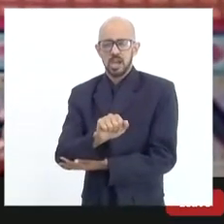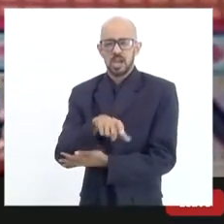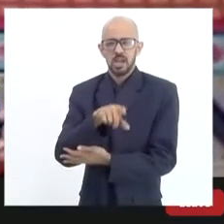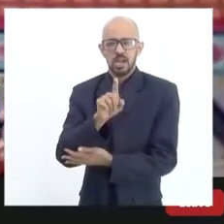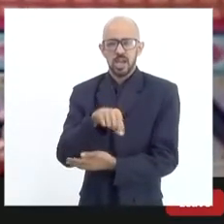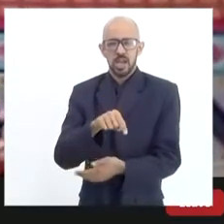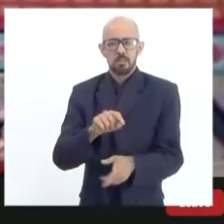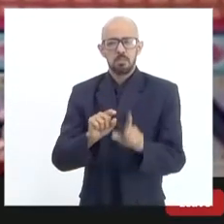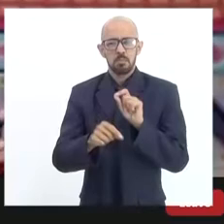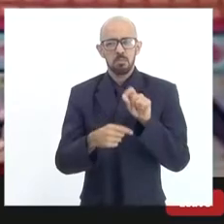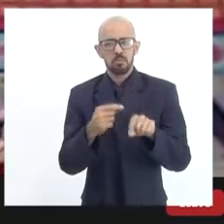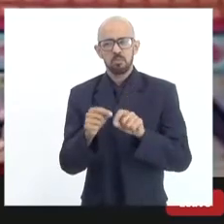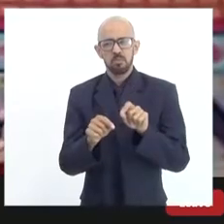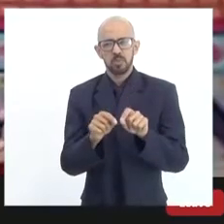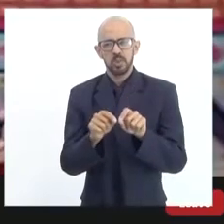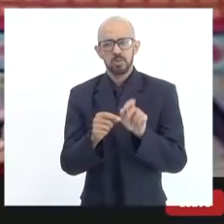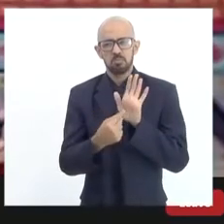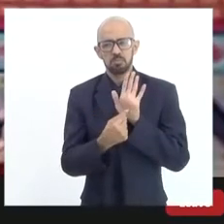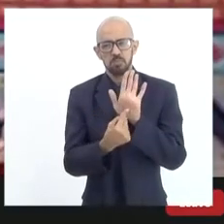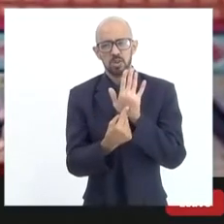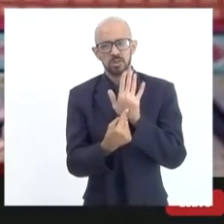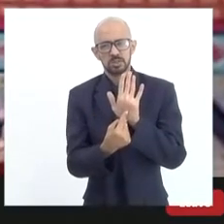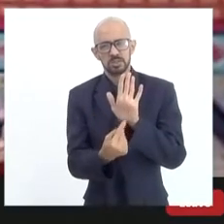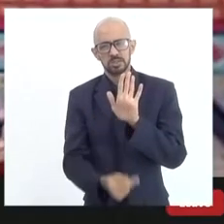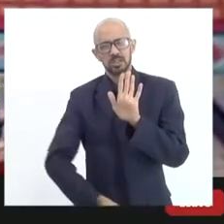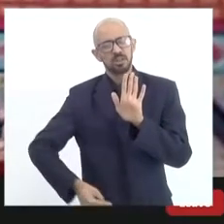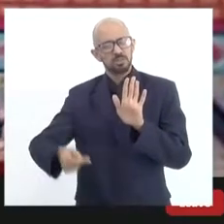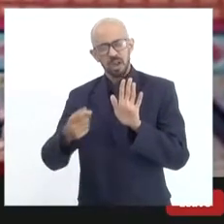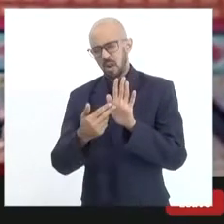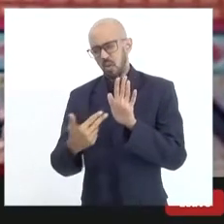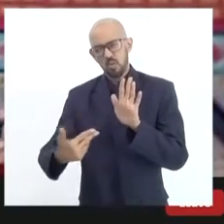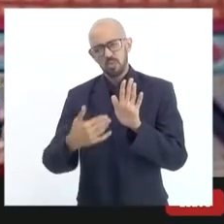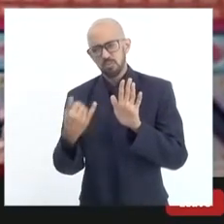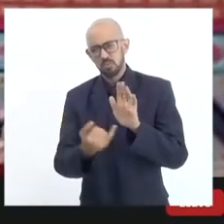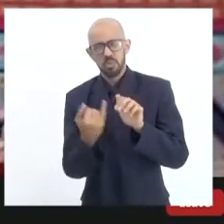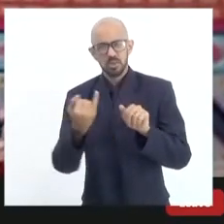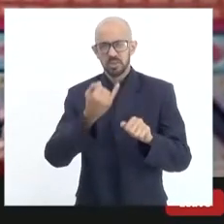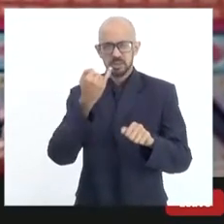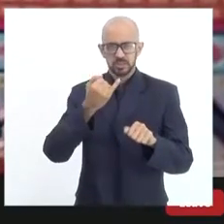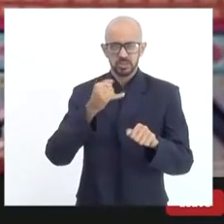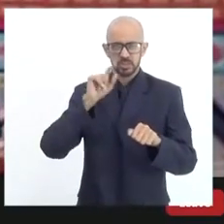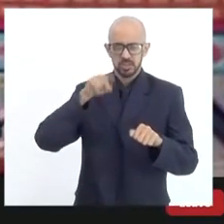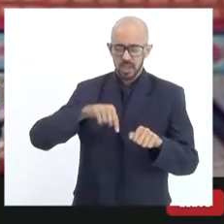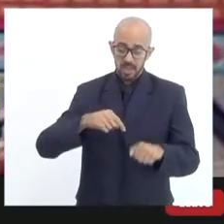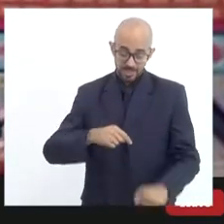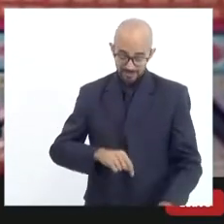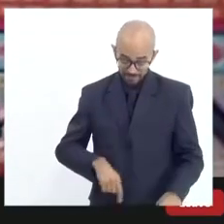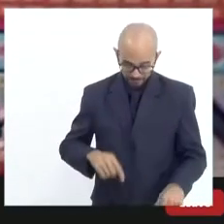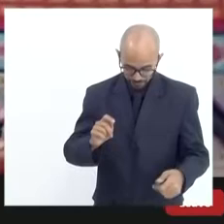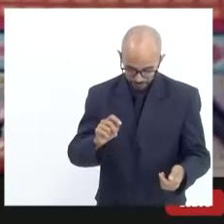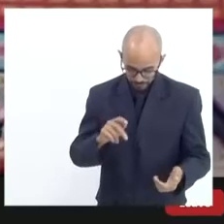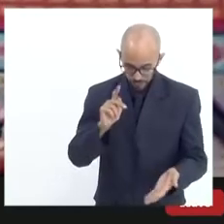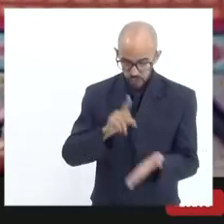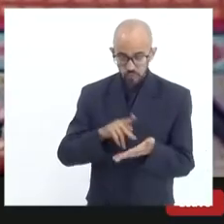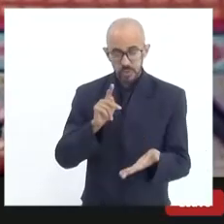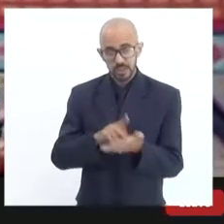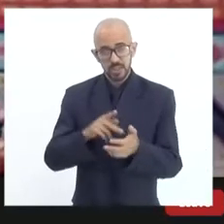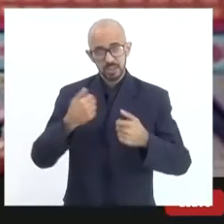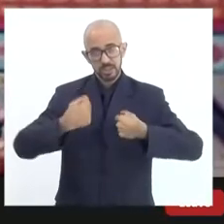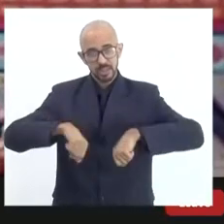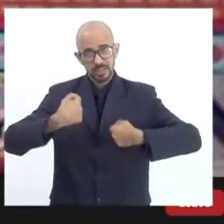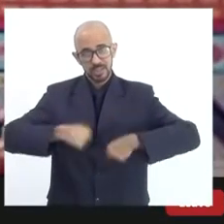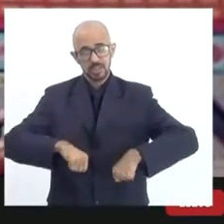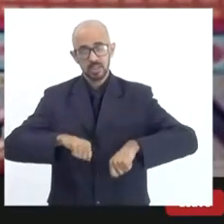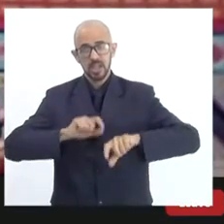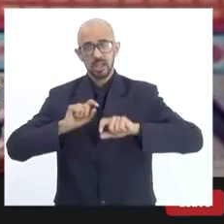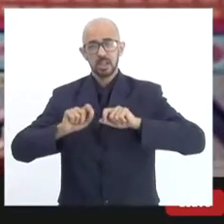traz para a gente um ponto muito importante, fundamental: a